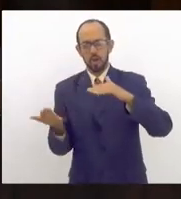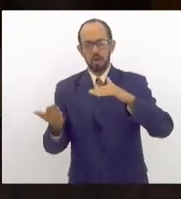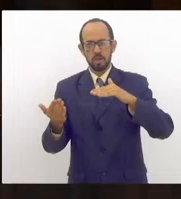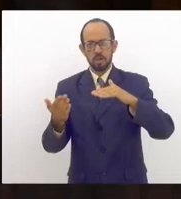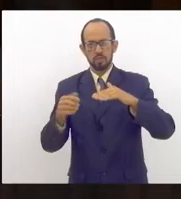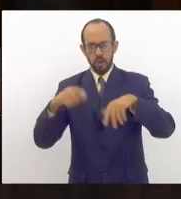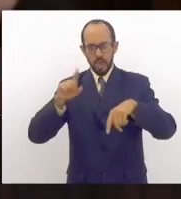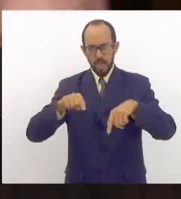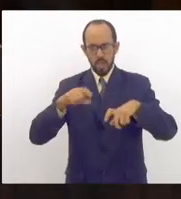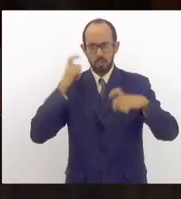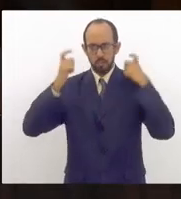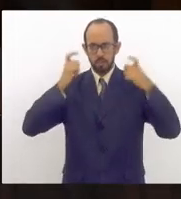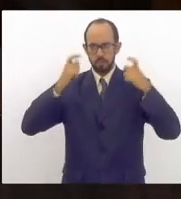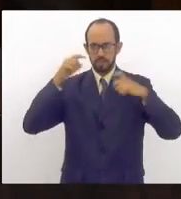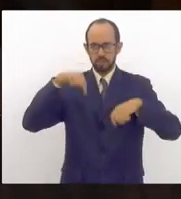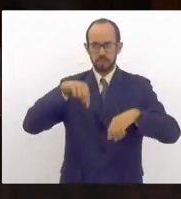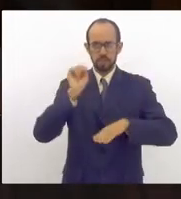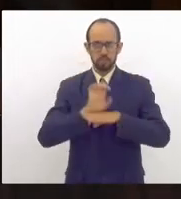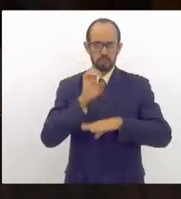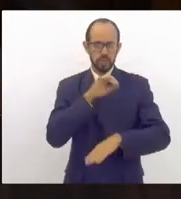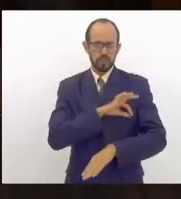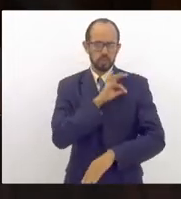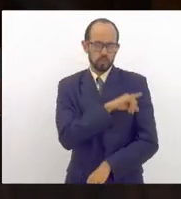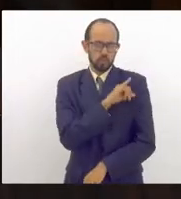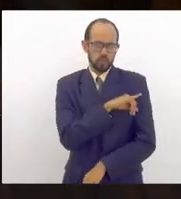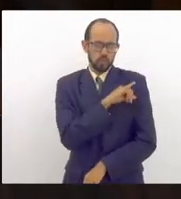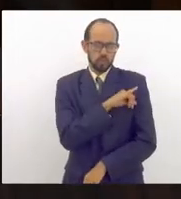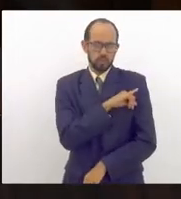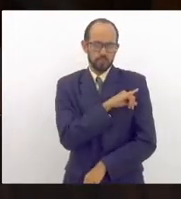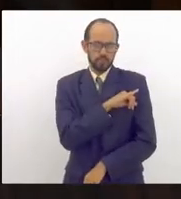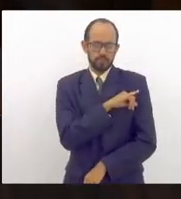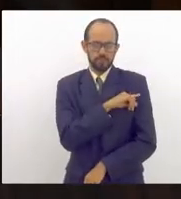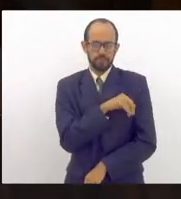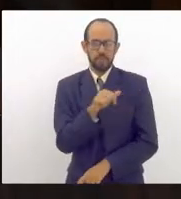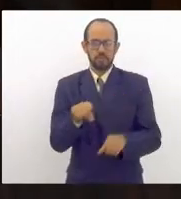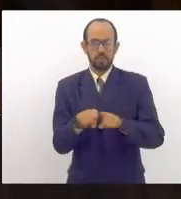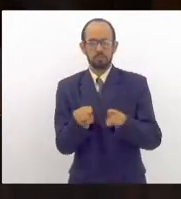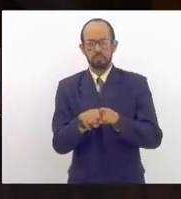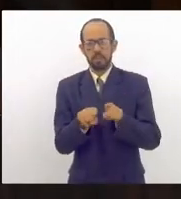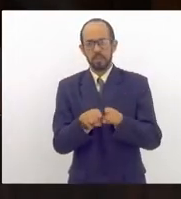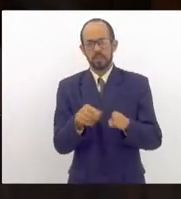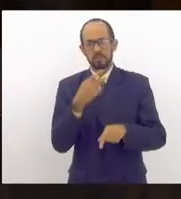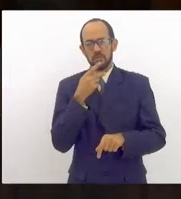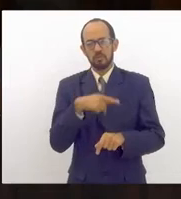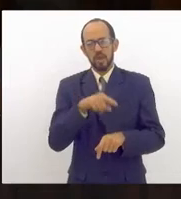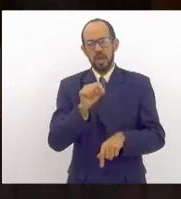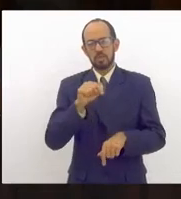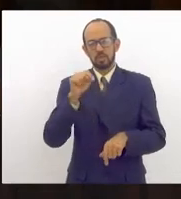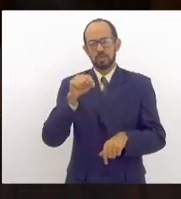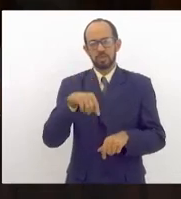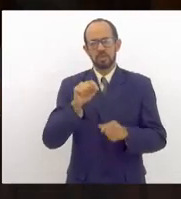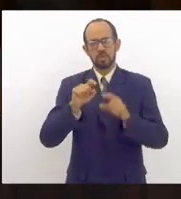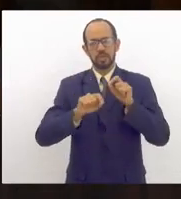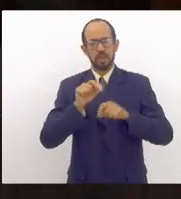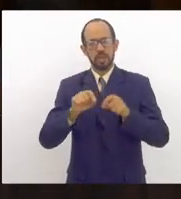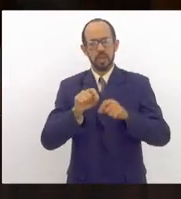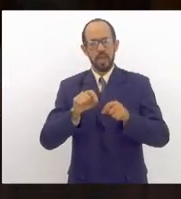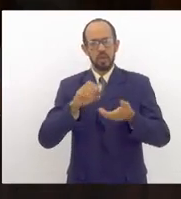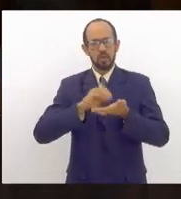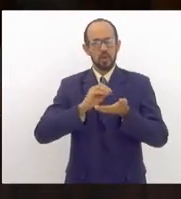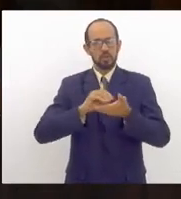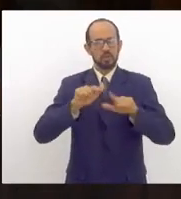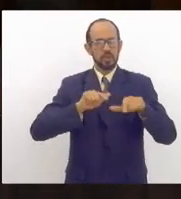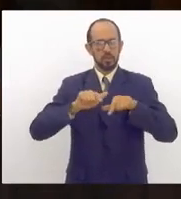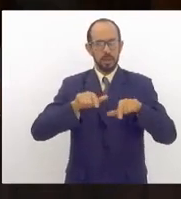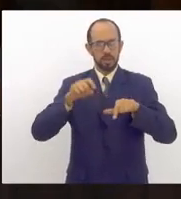do Rio fora o companheiro já falou do PIB e eu tava olhando aqui também no gráfico a taxa de desemprego do Rio que é uma das piores do Brasil